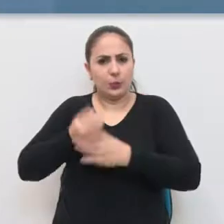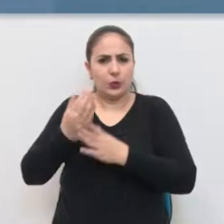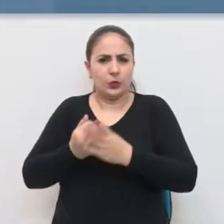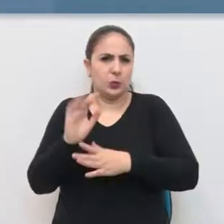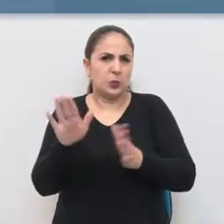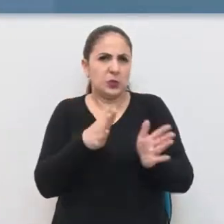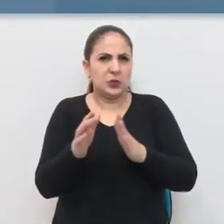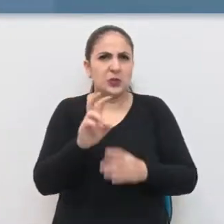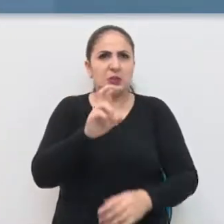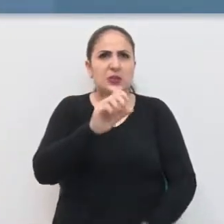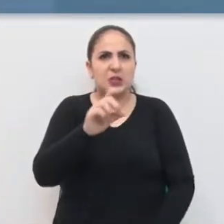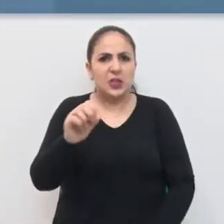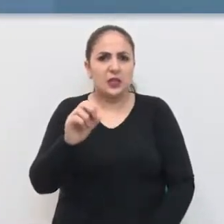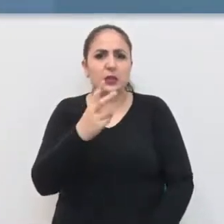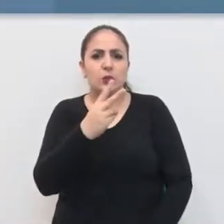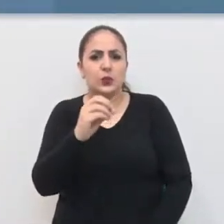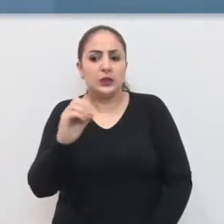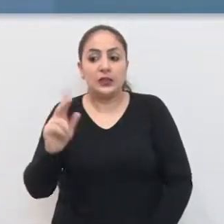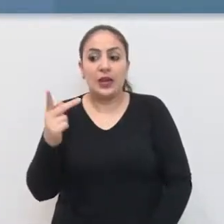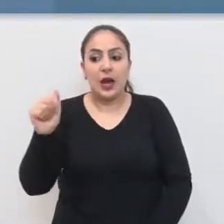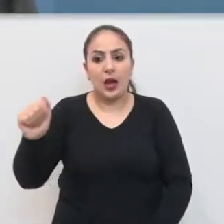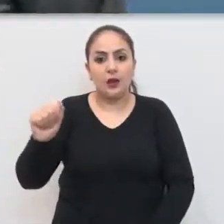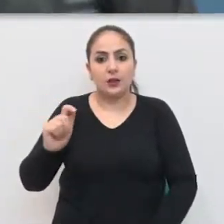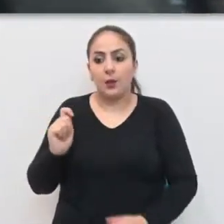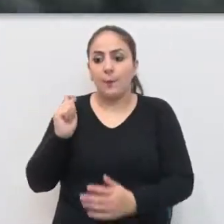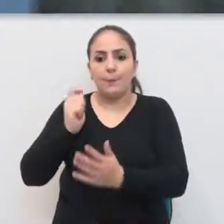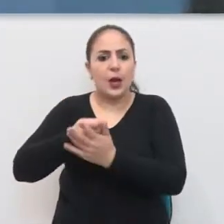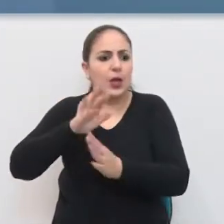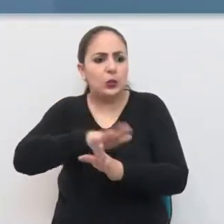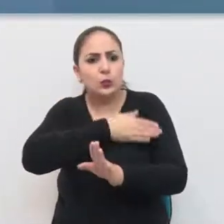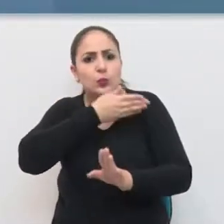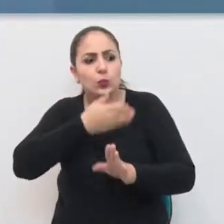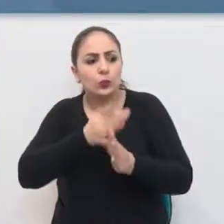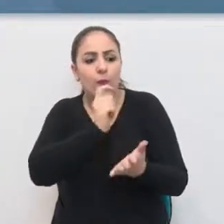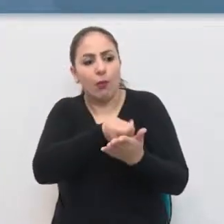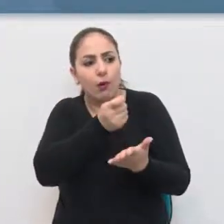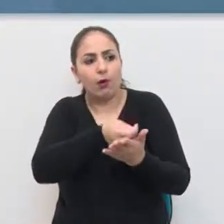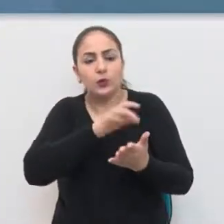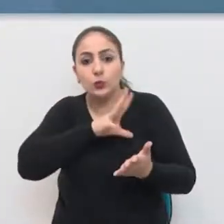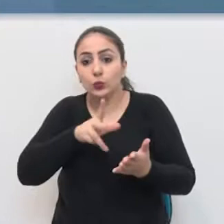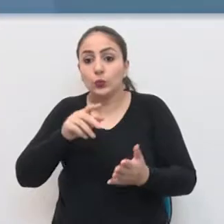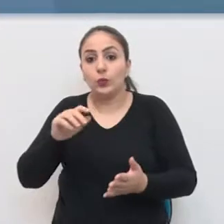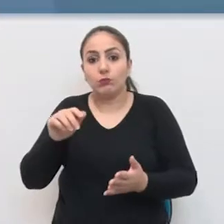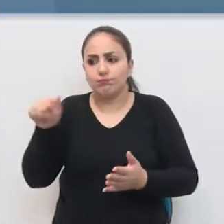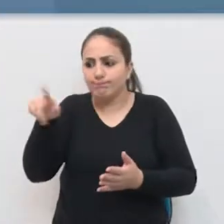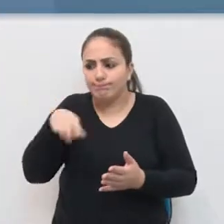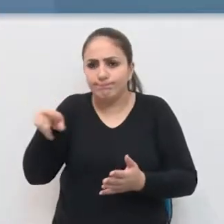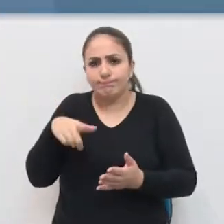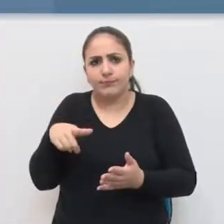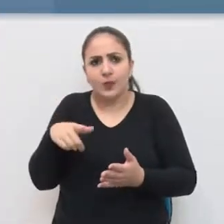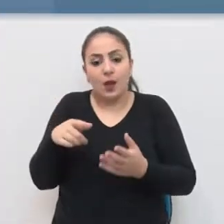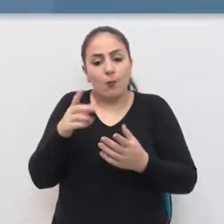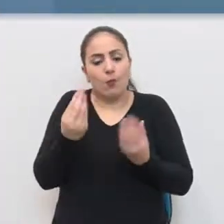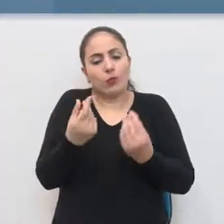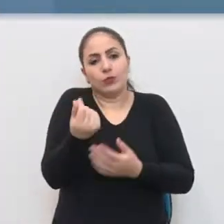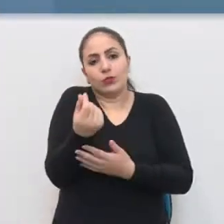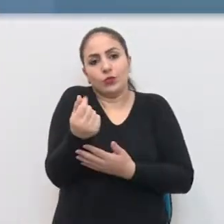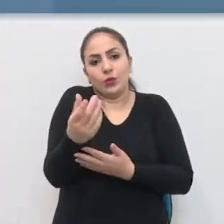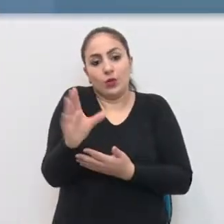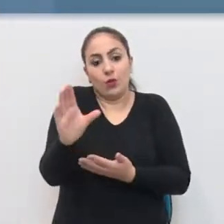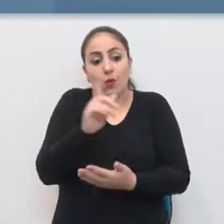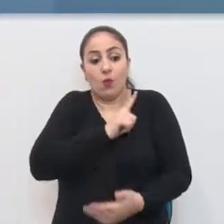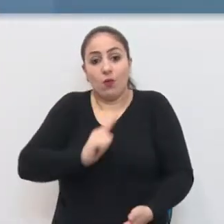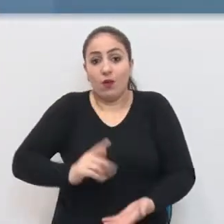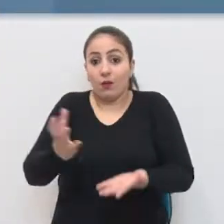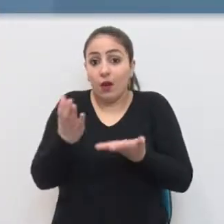produtor que tenha a sua produção de 100, 200 hectares, quase que uma safra inteira de pagamento. Então é muito dinheiro que o governo federal está querendo